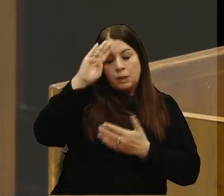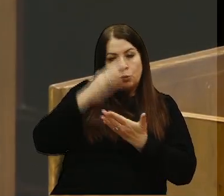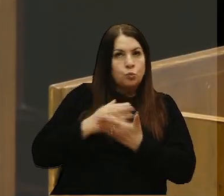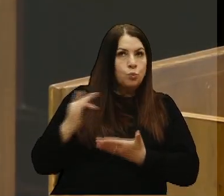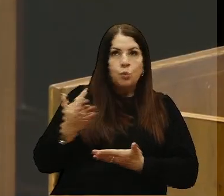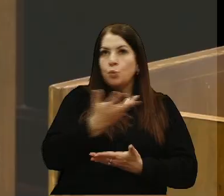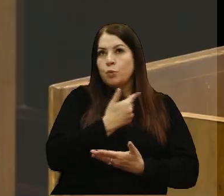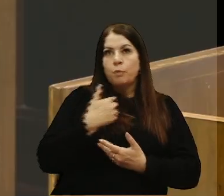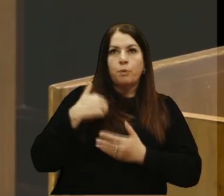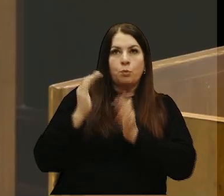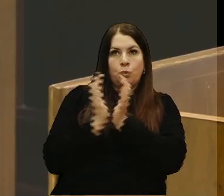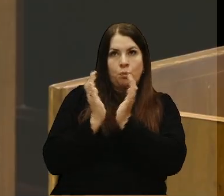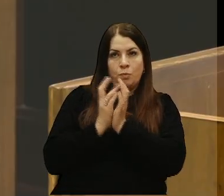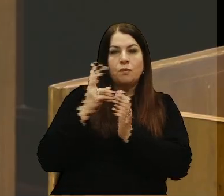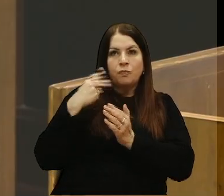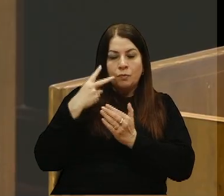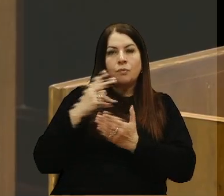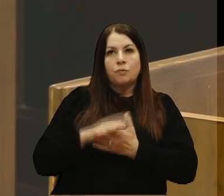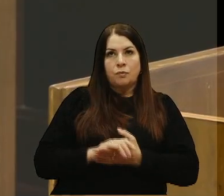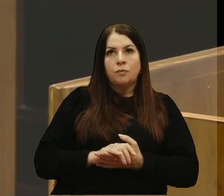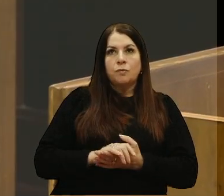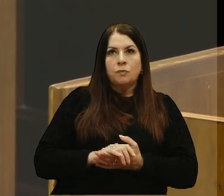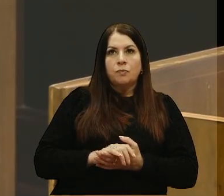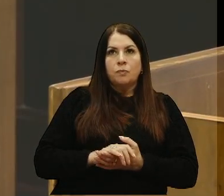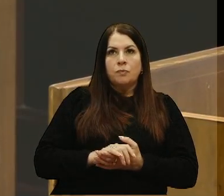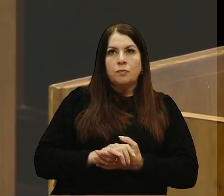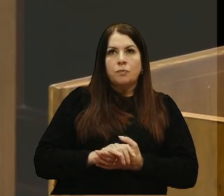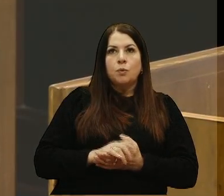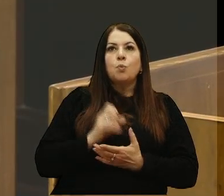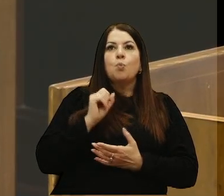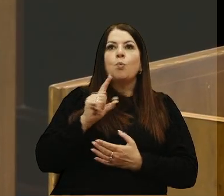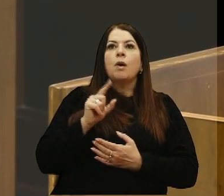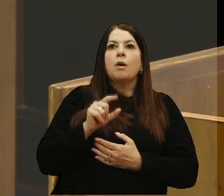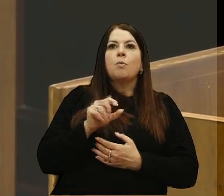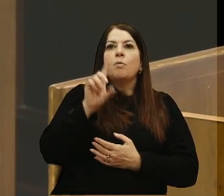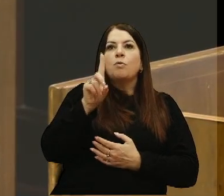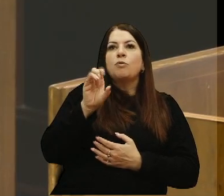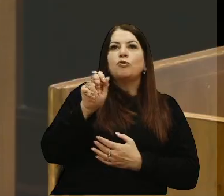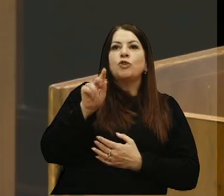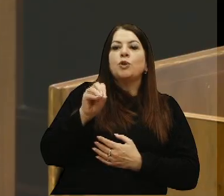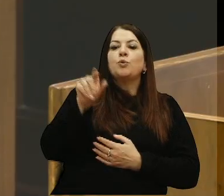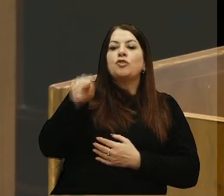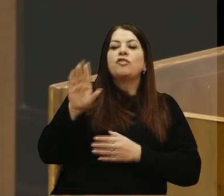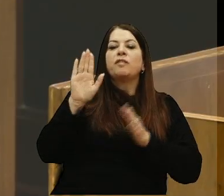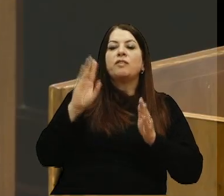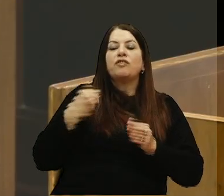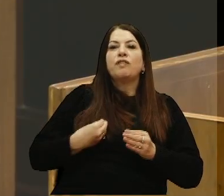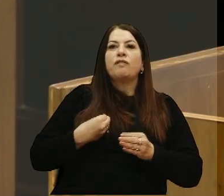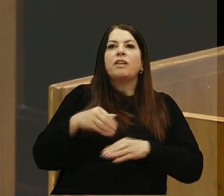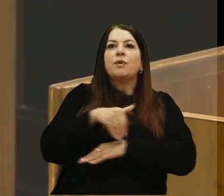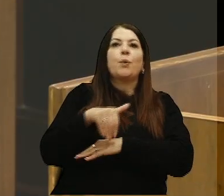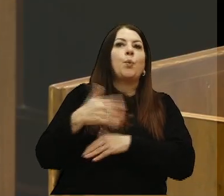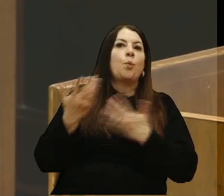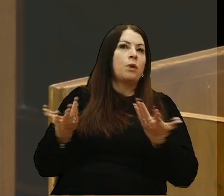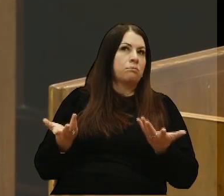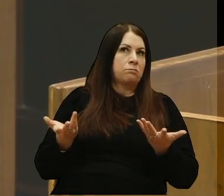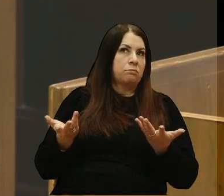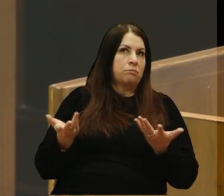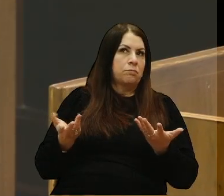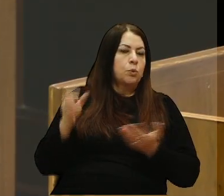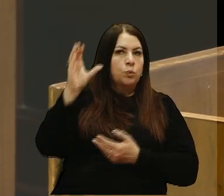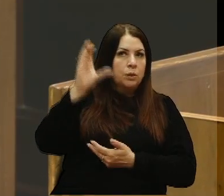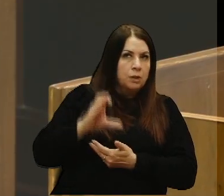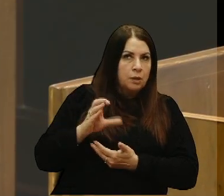todos os meus colegas vereadores, qual é a dignidade que ele tem vivendo na rua? O